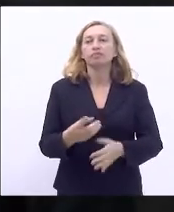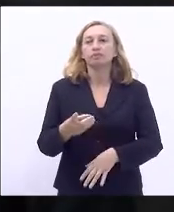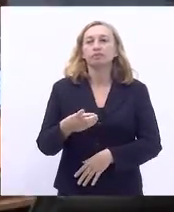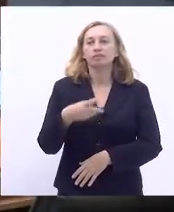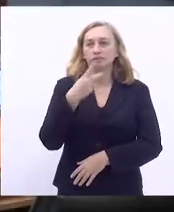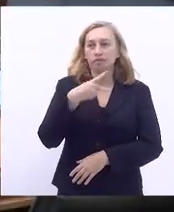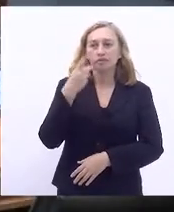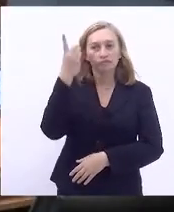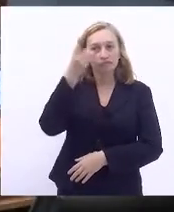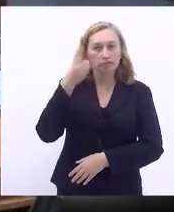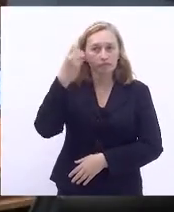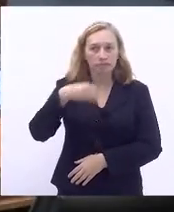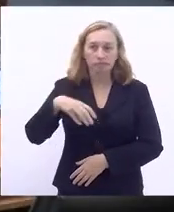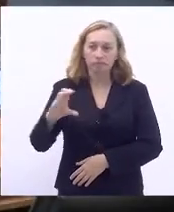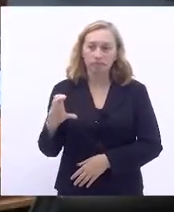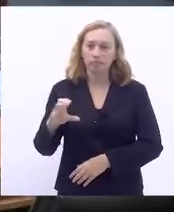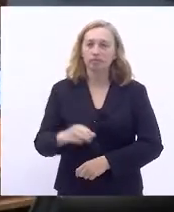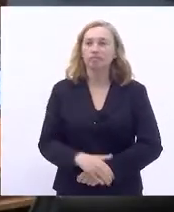Mink.